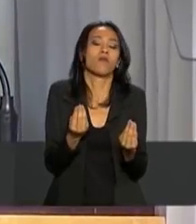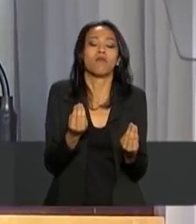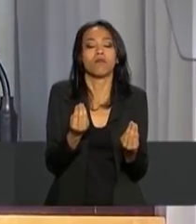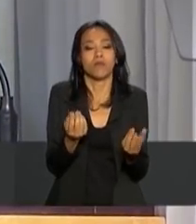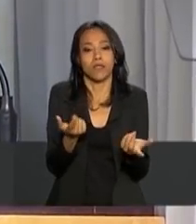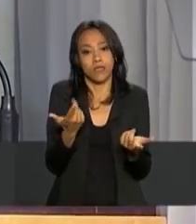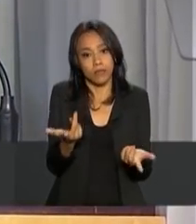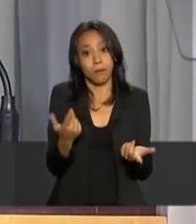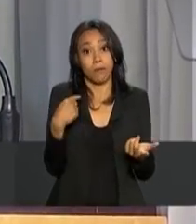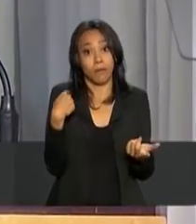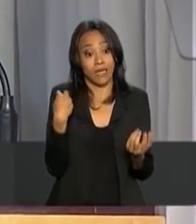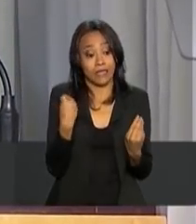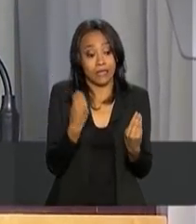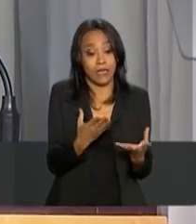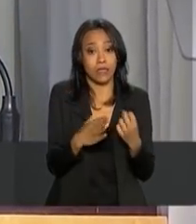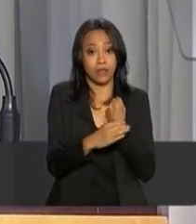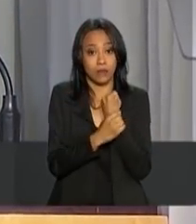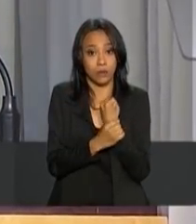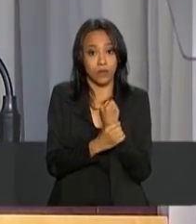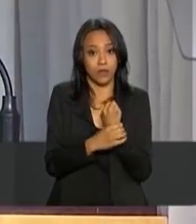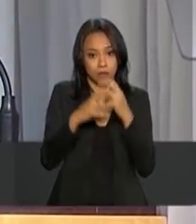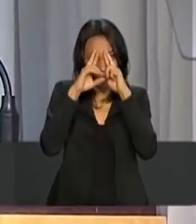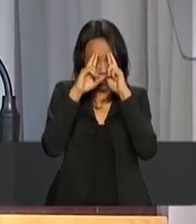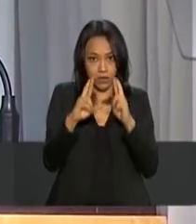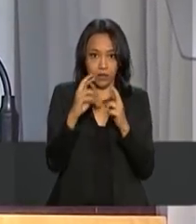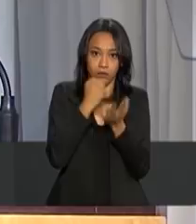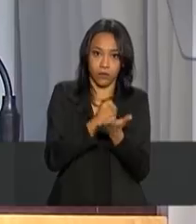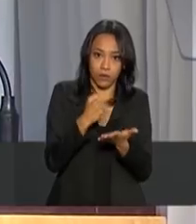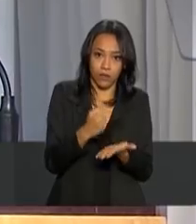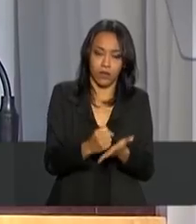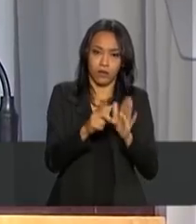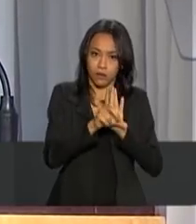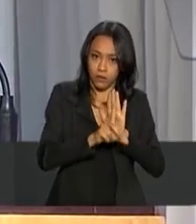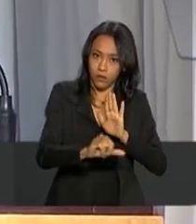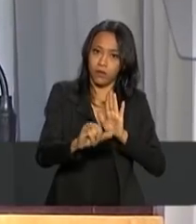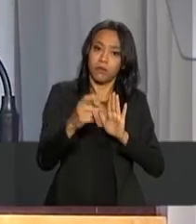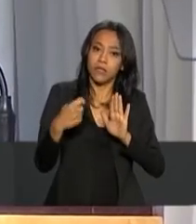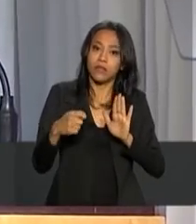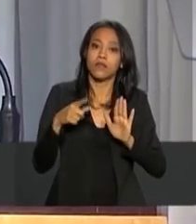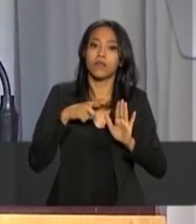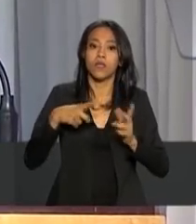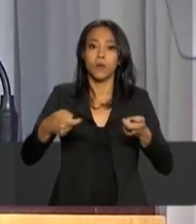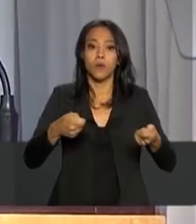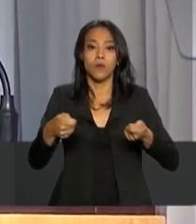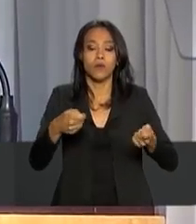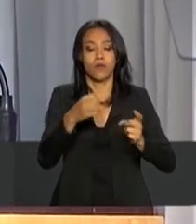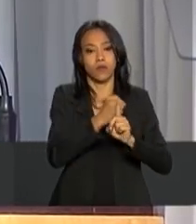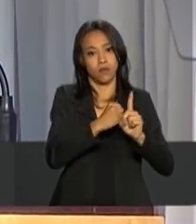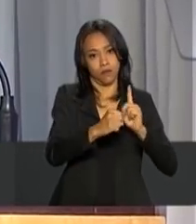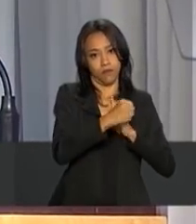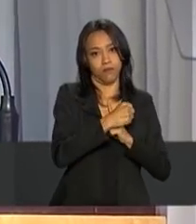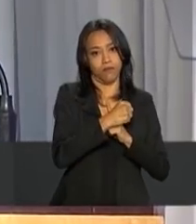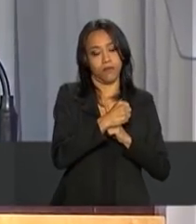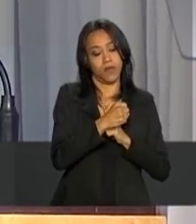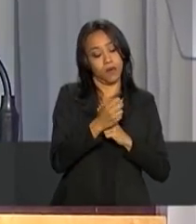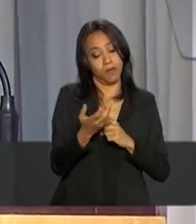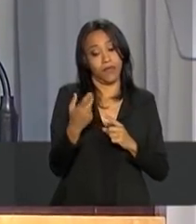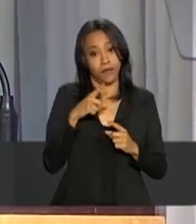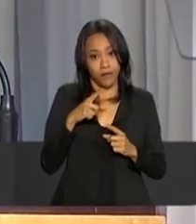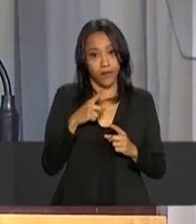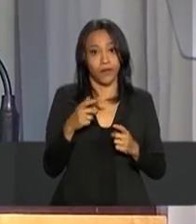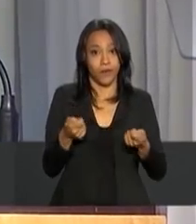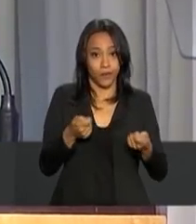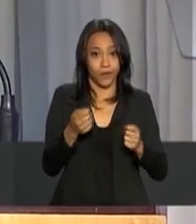E, portanto, para dar segurança jurídica, você precisa ter estabilidade social. Mas para ter estabilidade social, você precisa ter